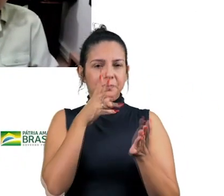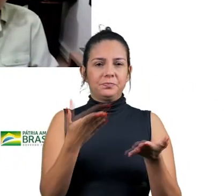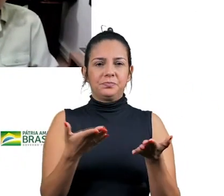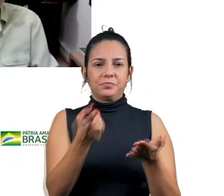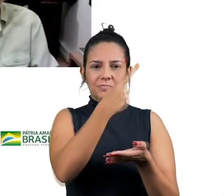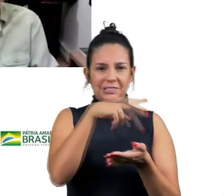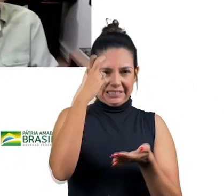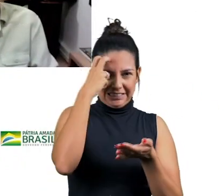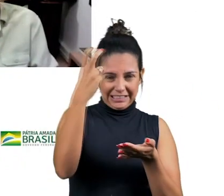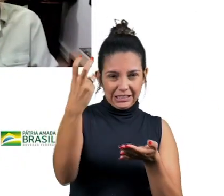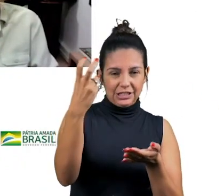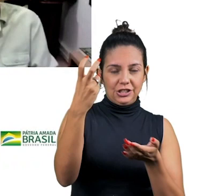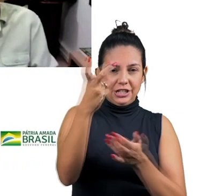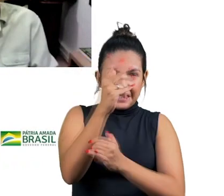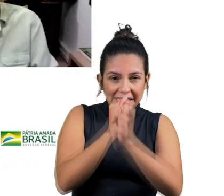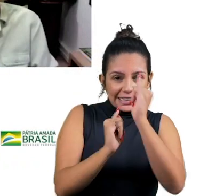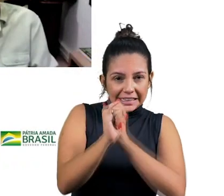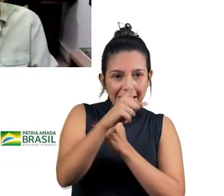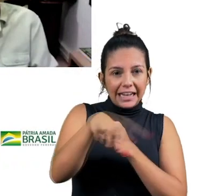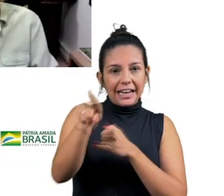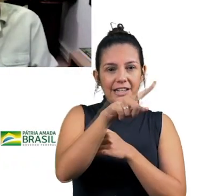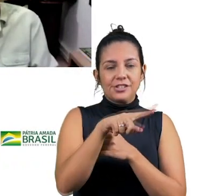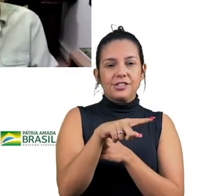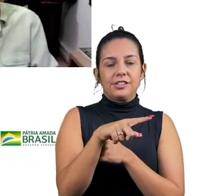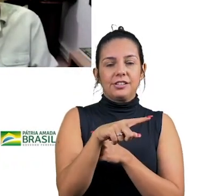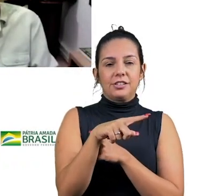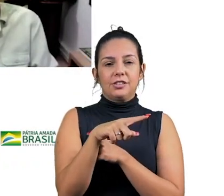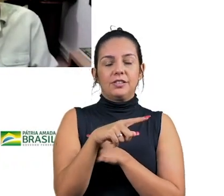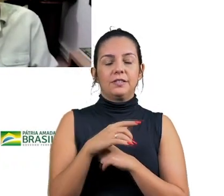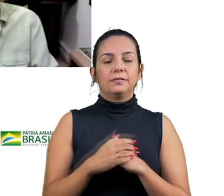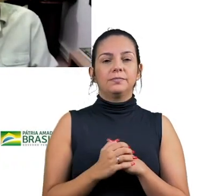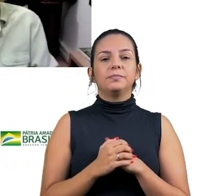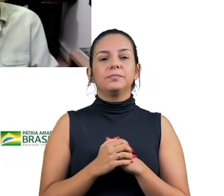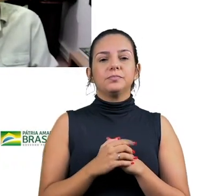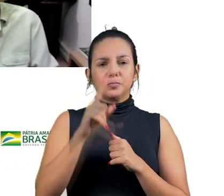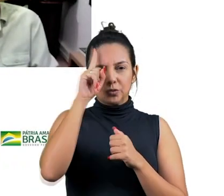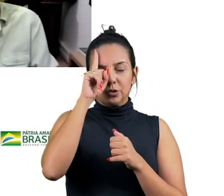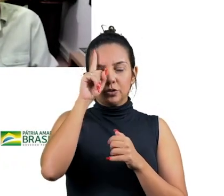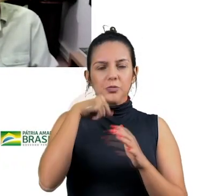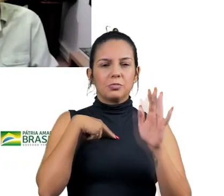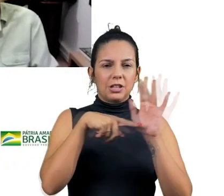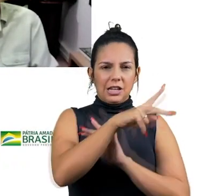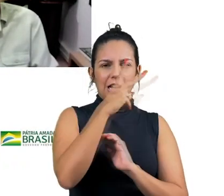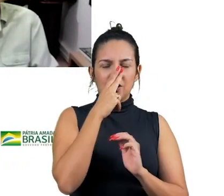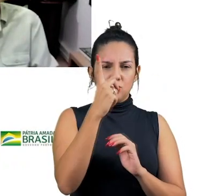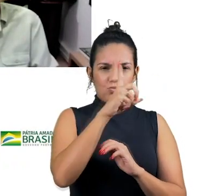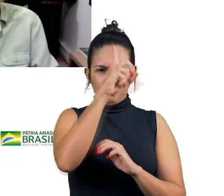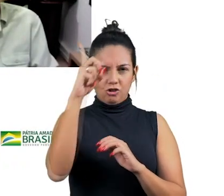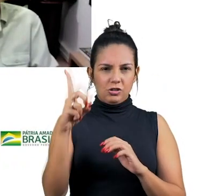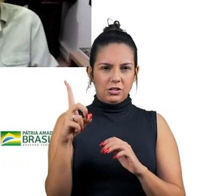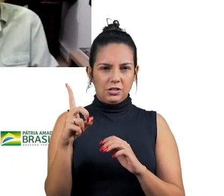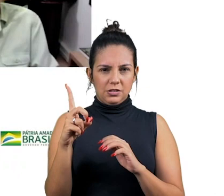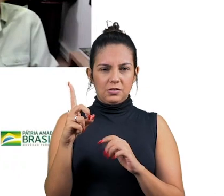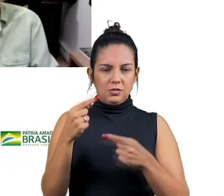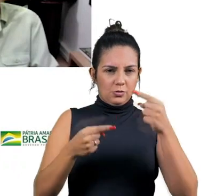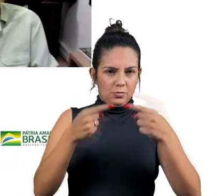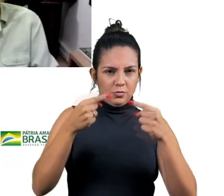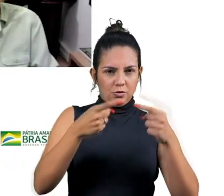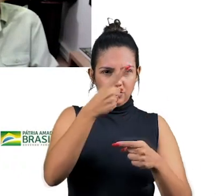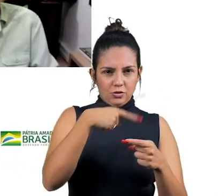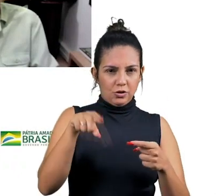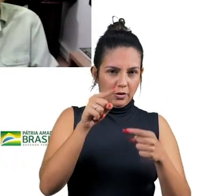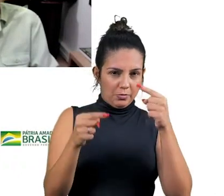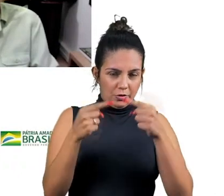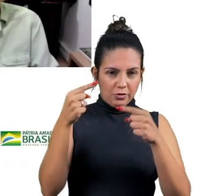da inteligência artificial e da cibernética no nosso cotidiano, você acha que um dia os políticos, não a